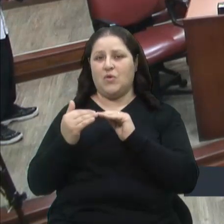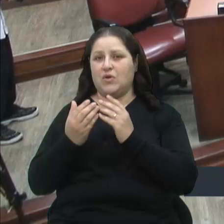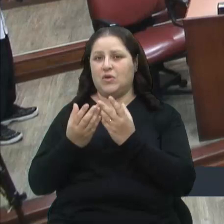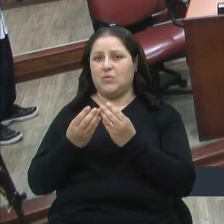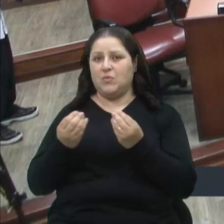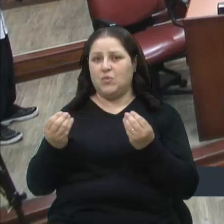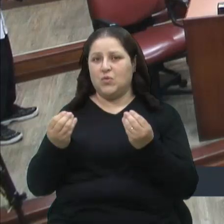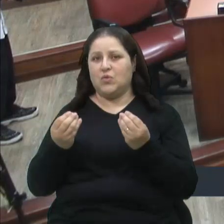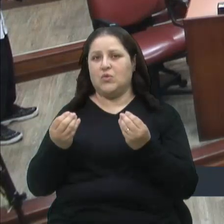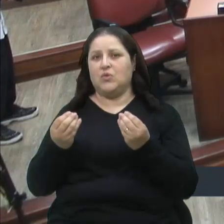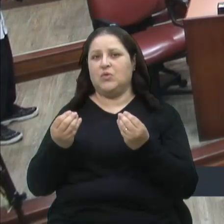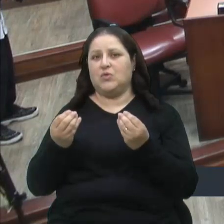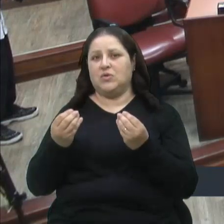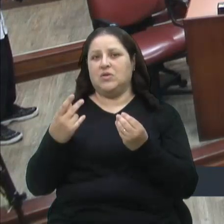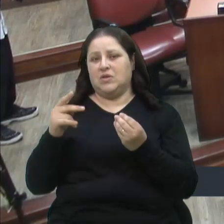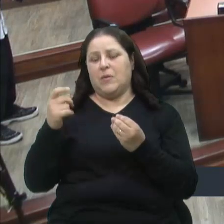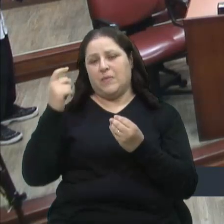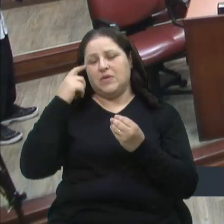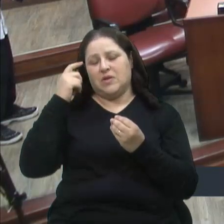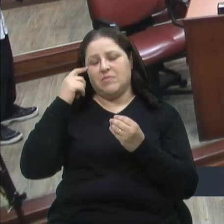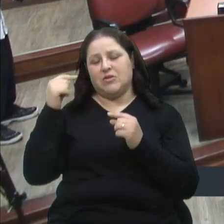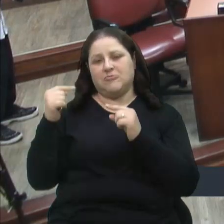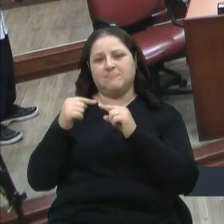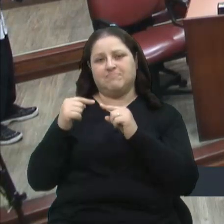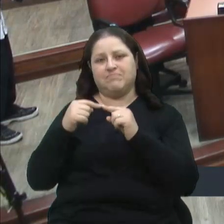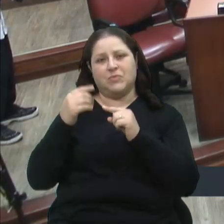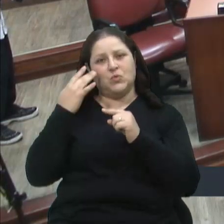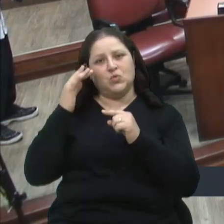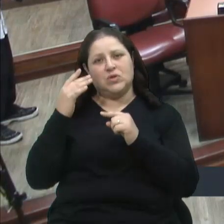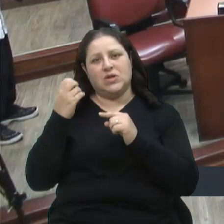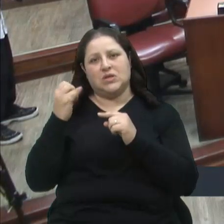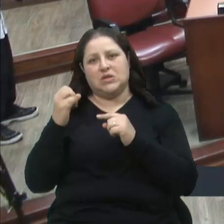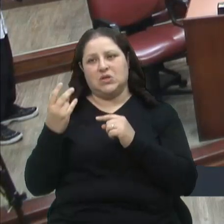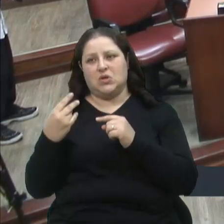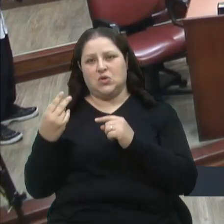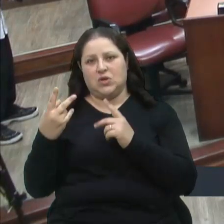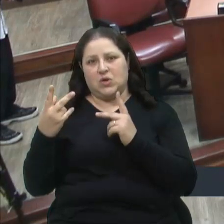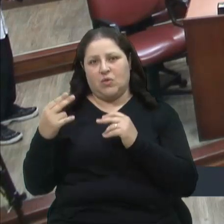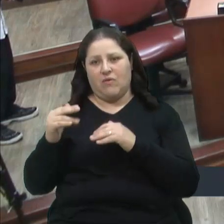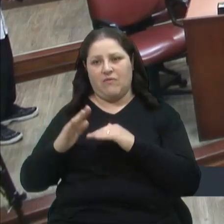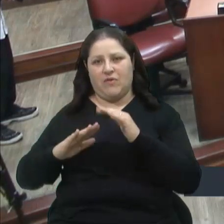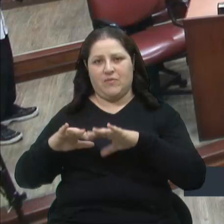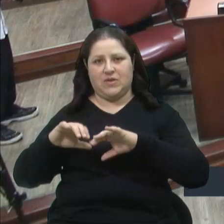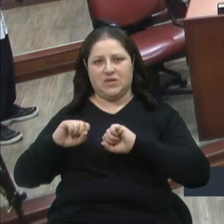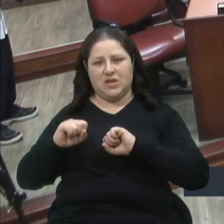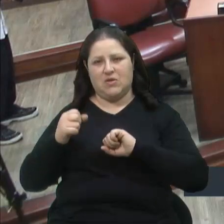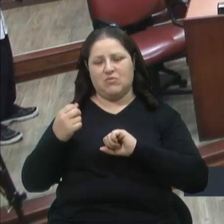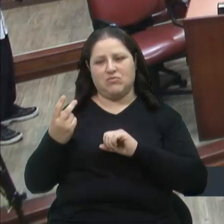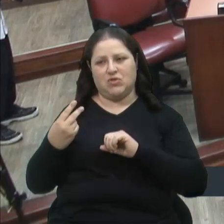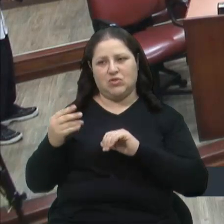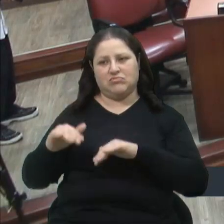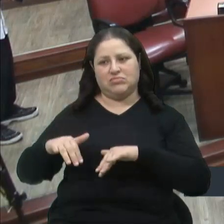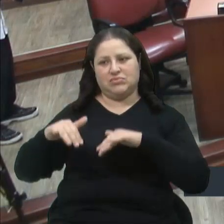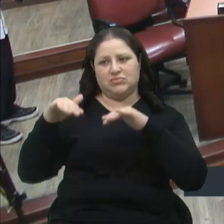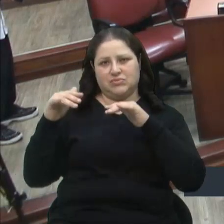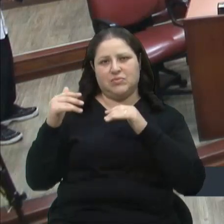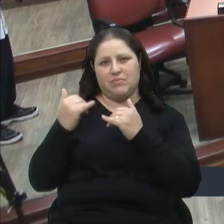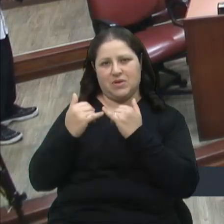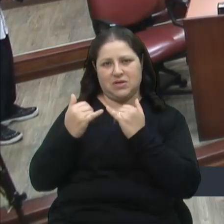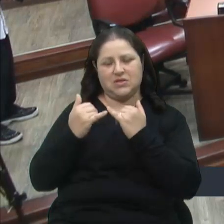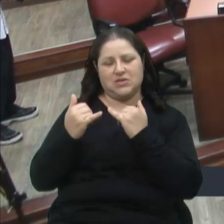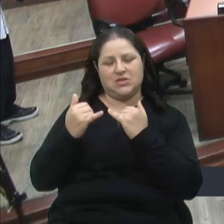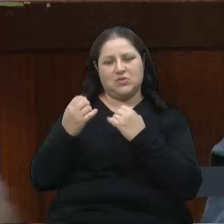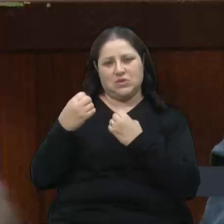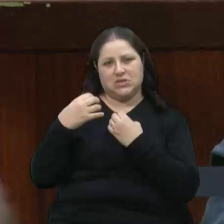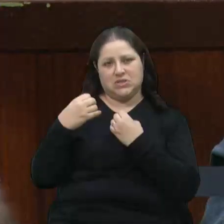muitas do teu pensamento também. Não sei se a gente teve a mesma formação, a mesma criação, mas é parecido